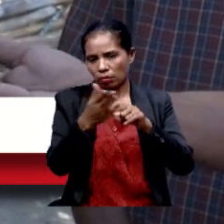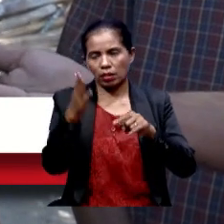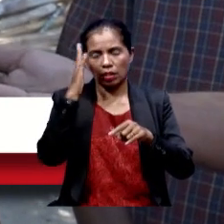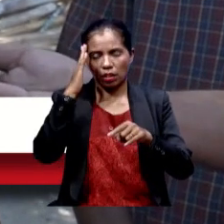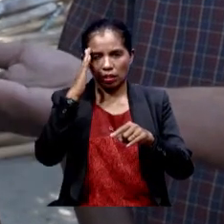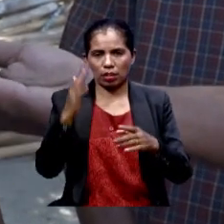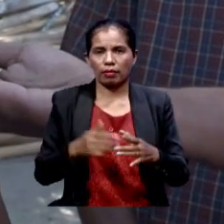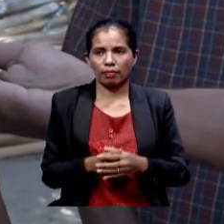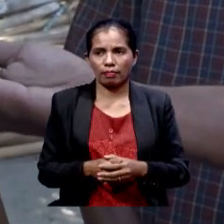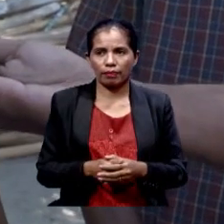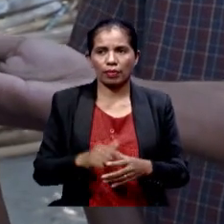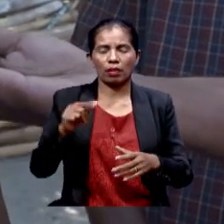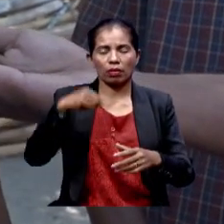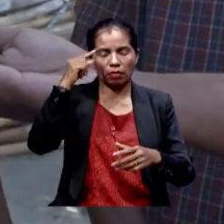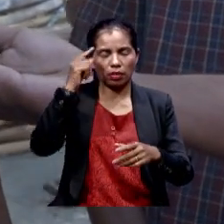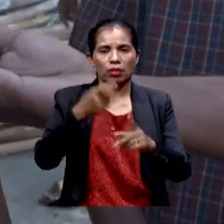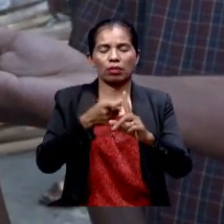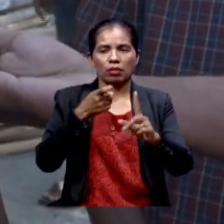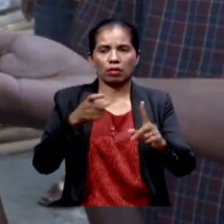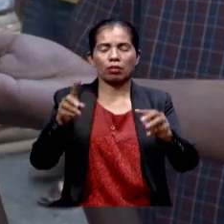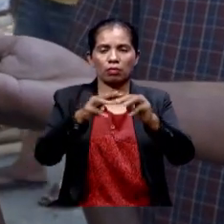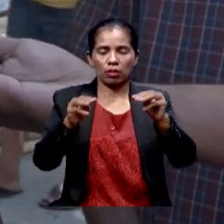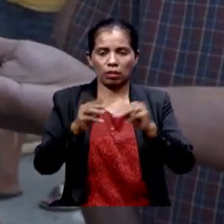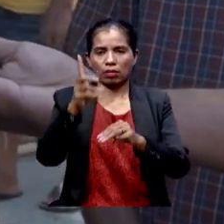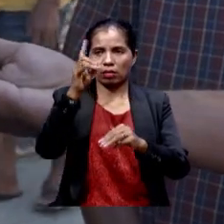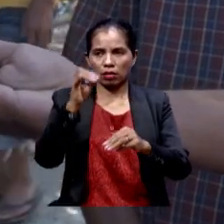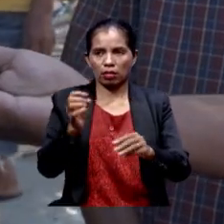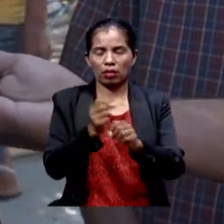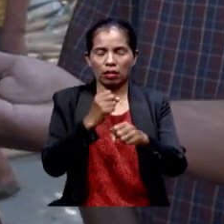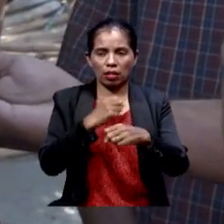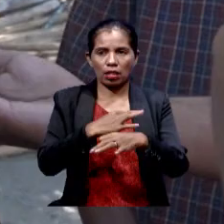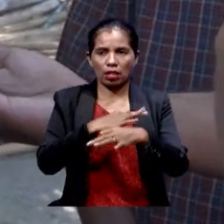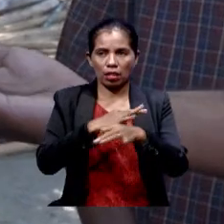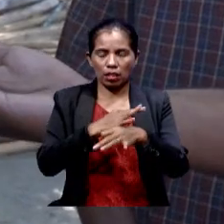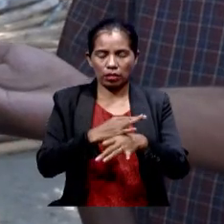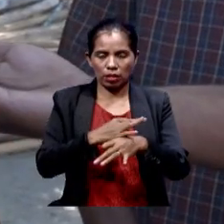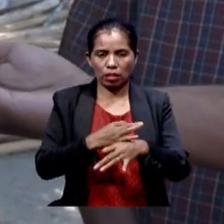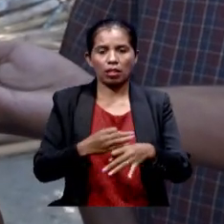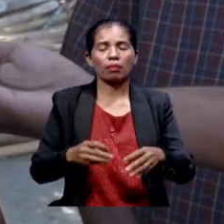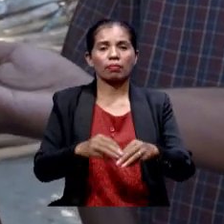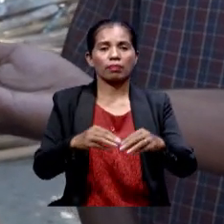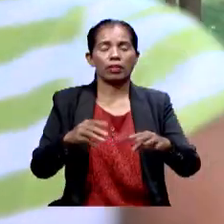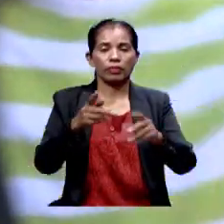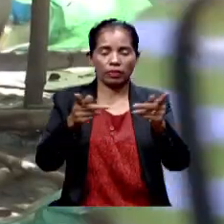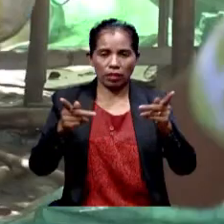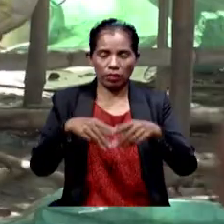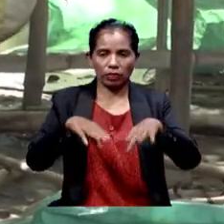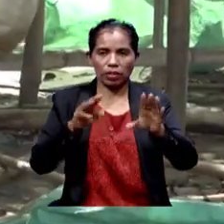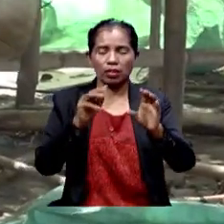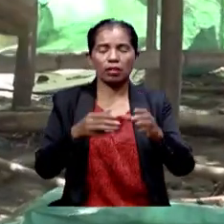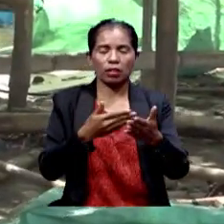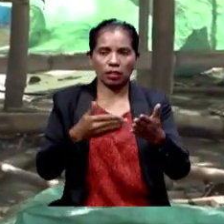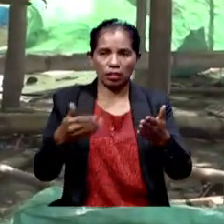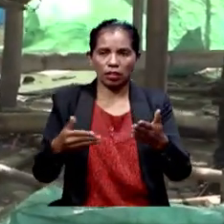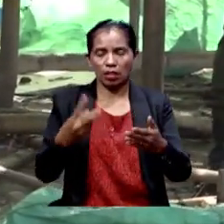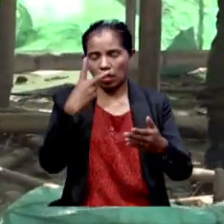na da governo li use autoridade municipio dili halau manutenção ba espaço balo andau hare kata ku se espaço balo